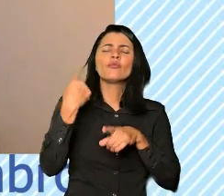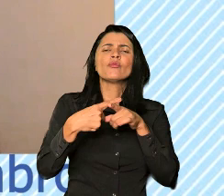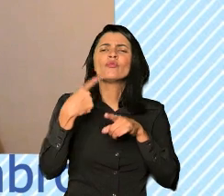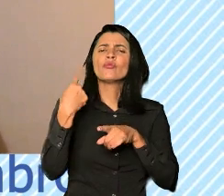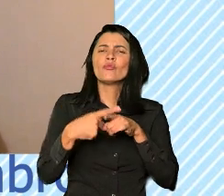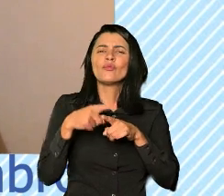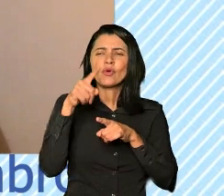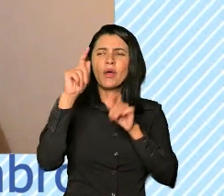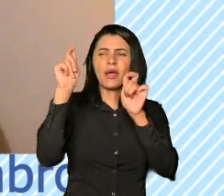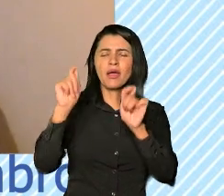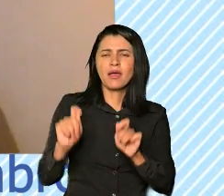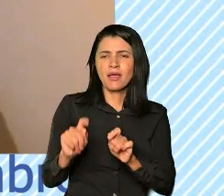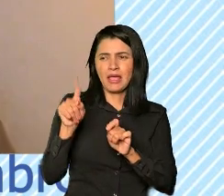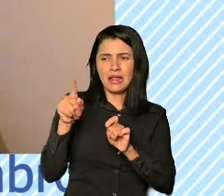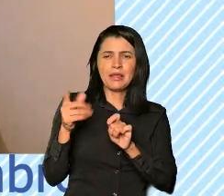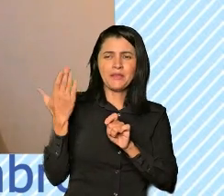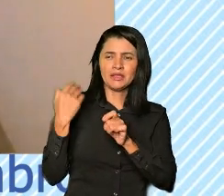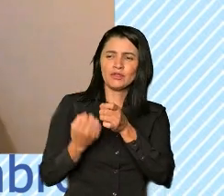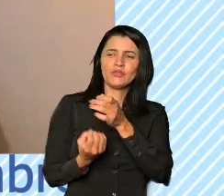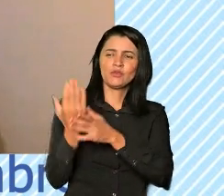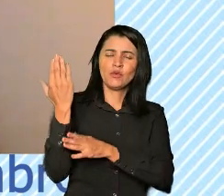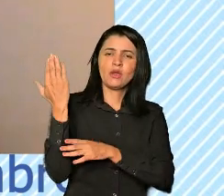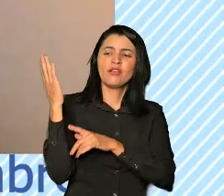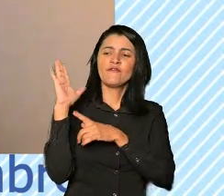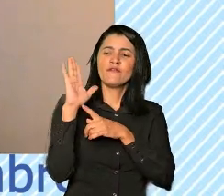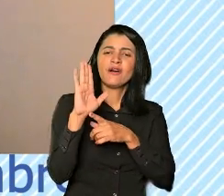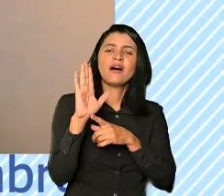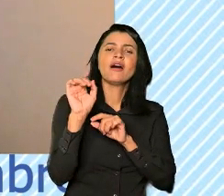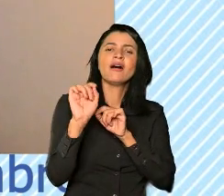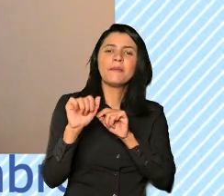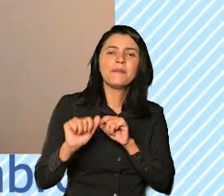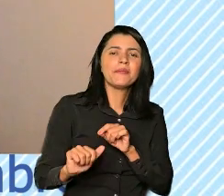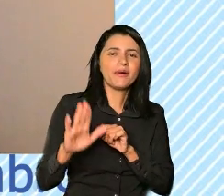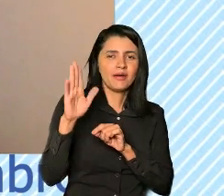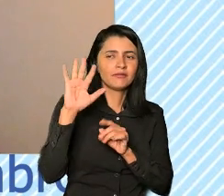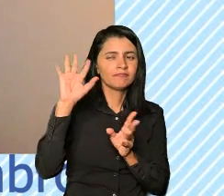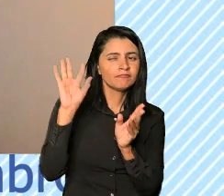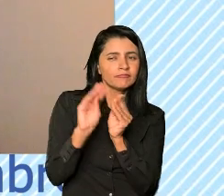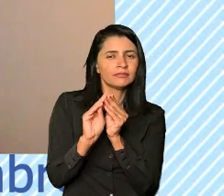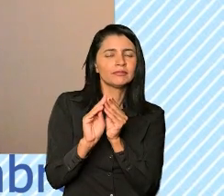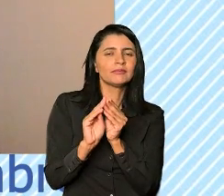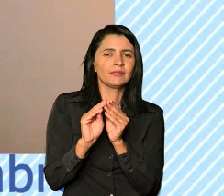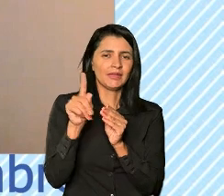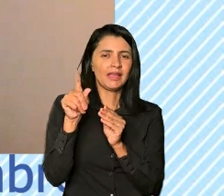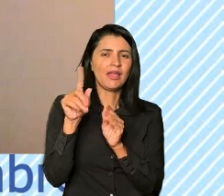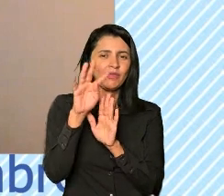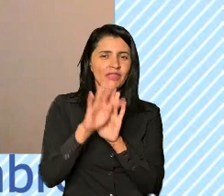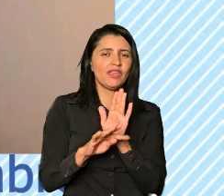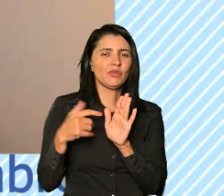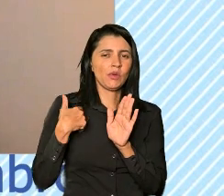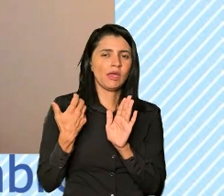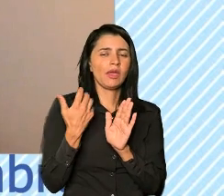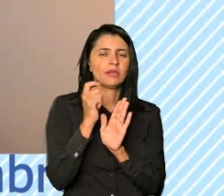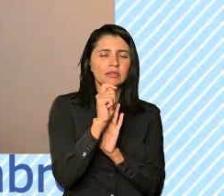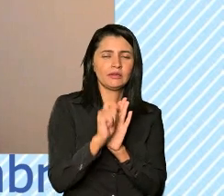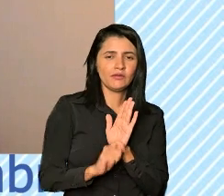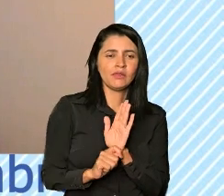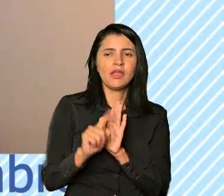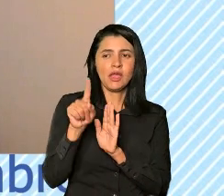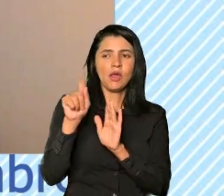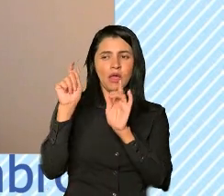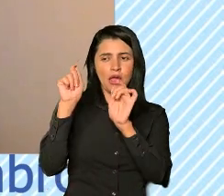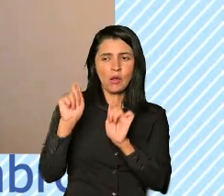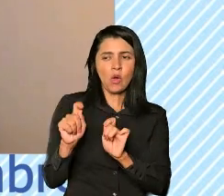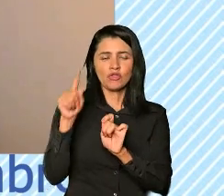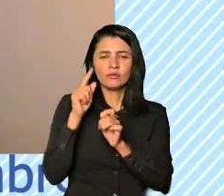quando o monumento ele é construído, ele diz muito mais. Estou chegando assim a essa conclusão, tem um texto que eu pretendo escrever. O monumento, quando ele é